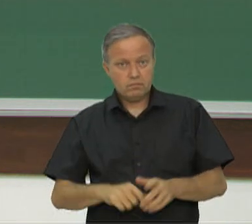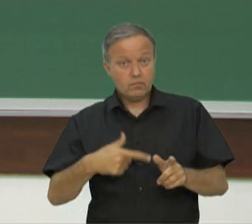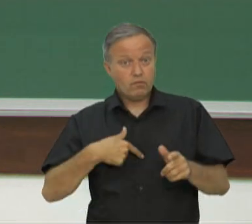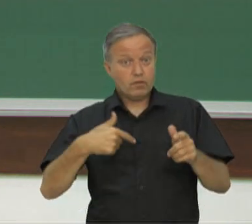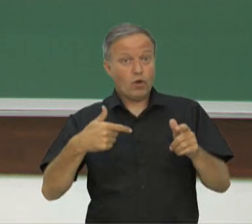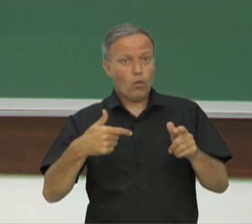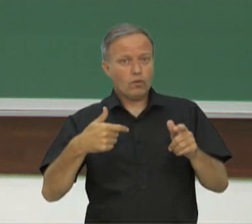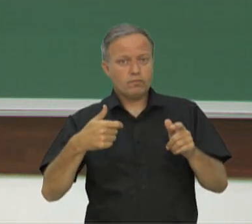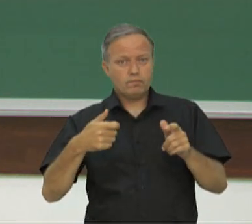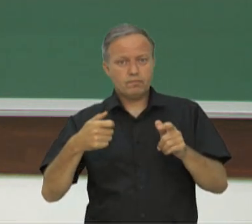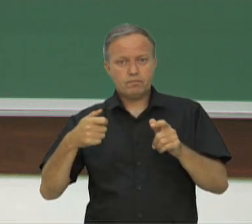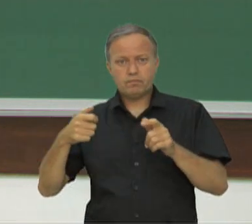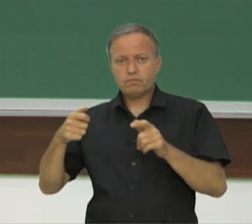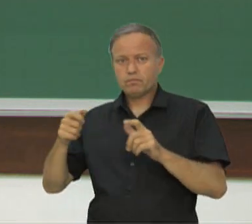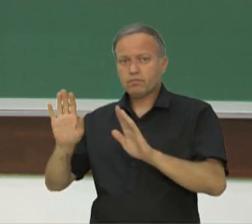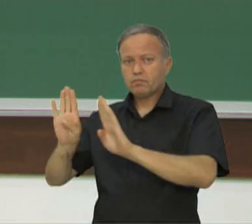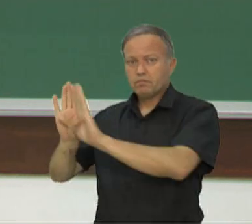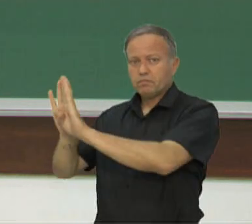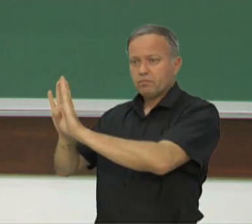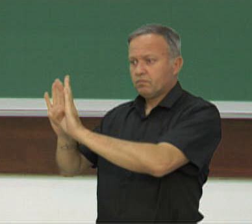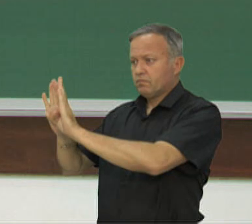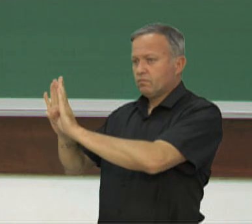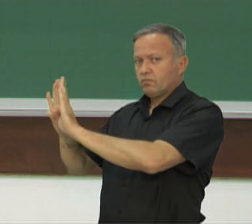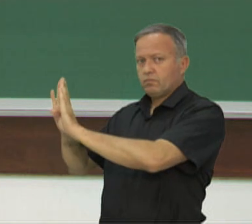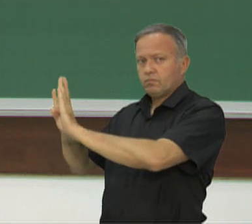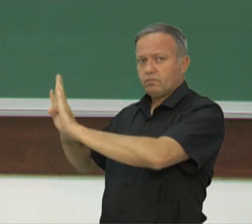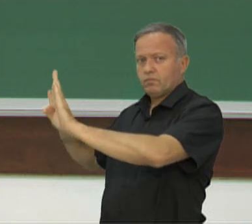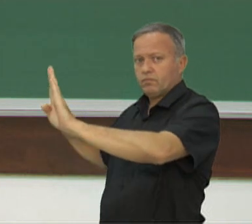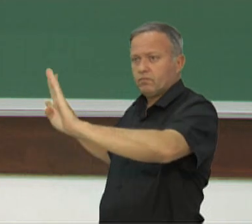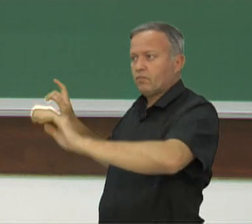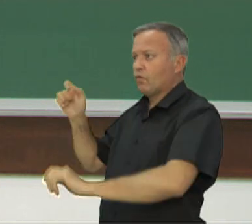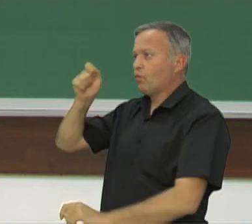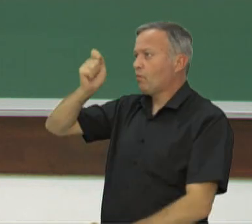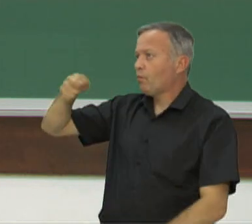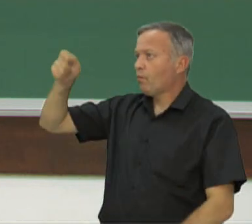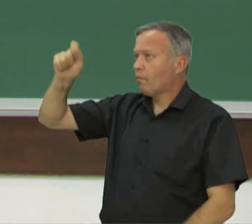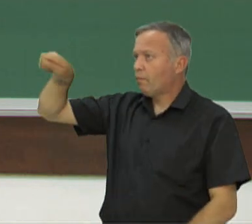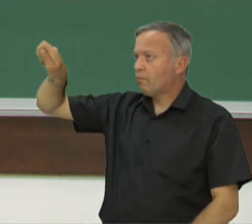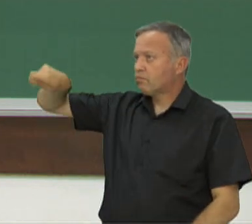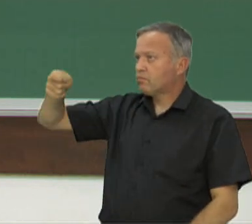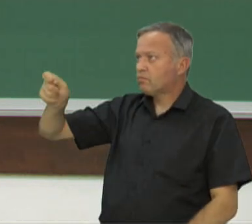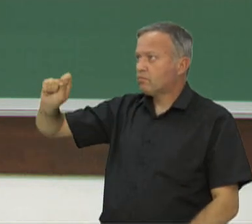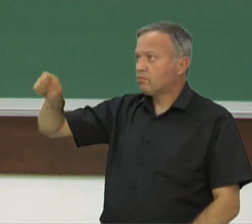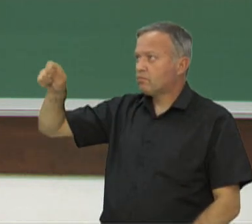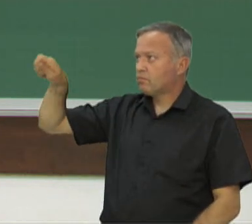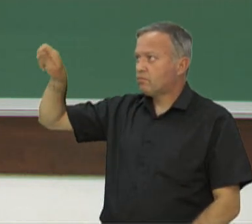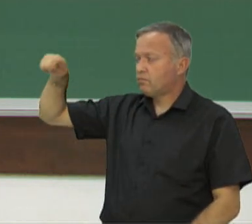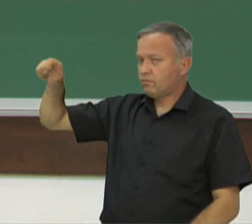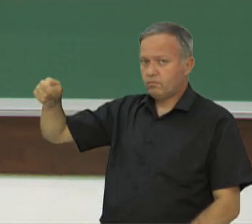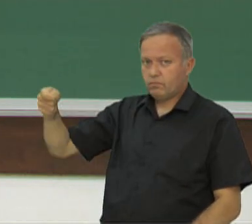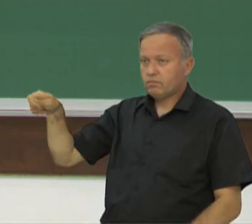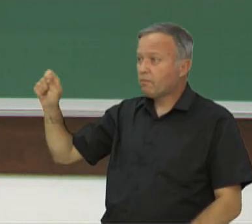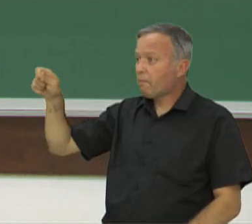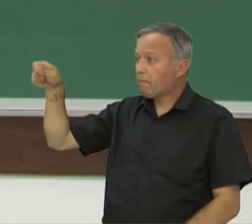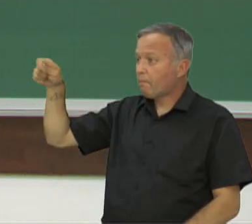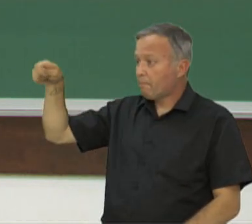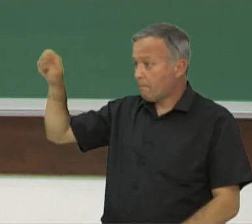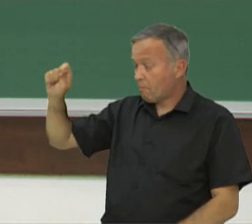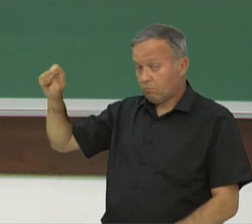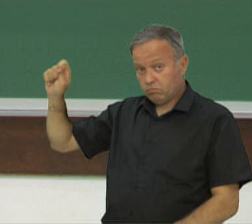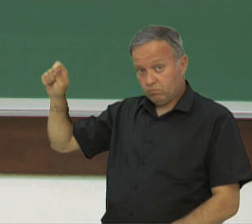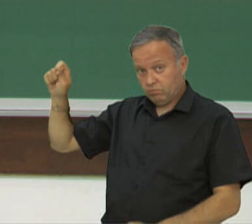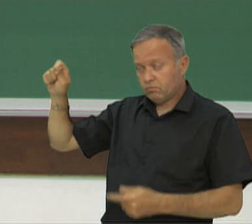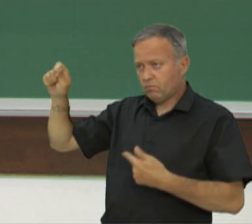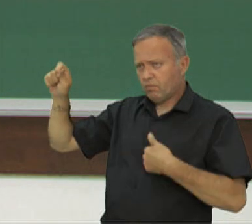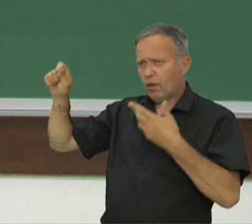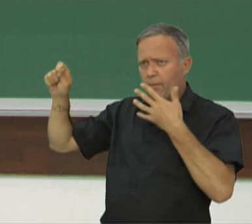grafite. Vou grafitar o muro da minha casa. Né? Eu tenho autorização dos meus pais, tenho a